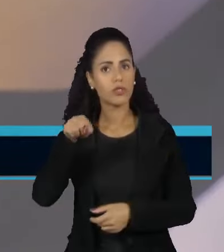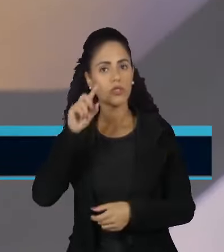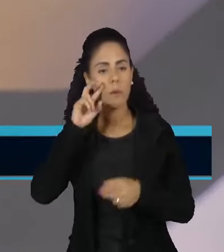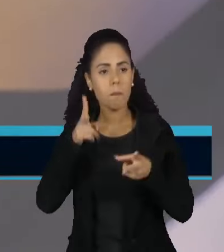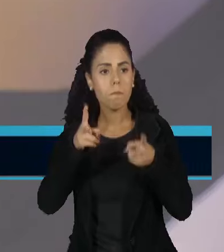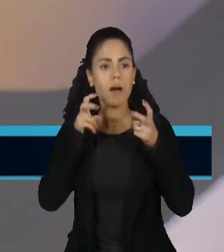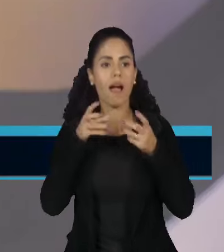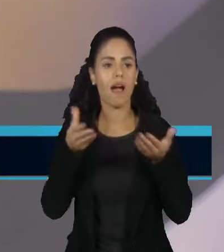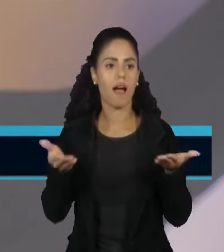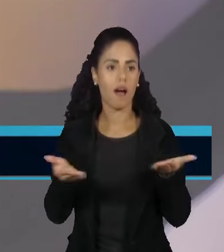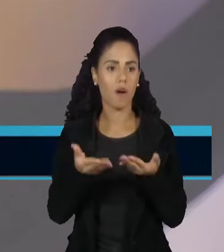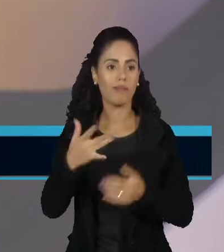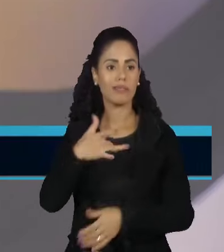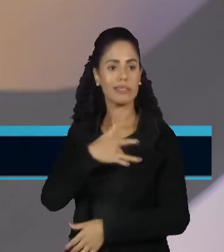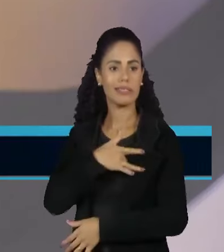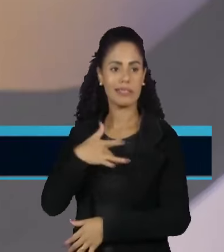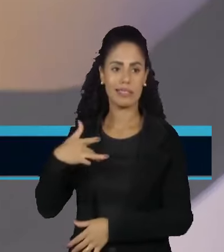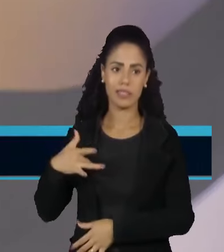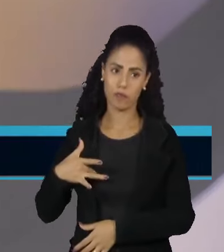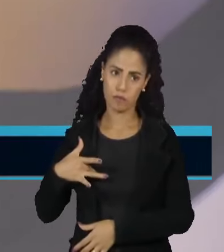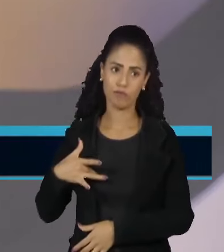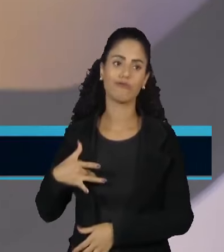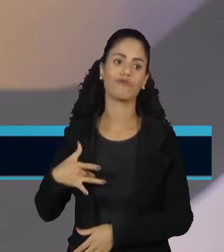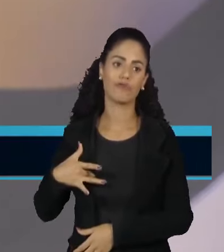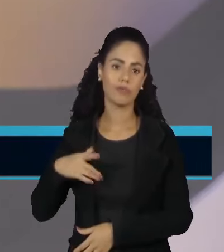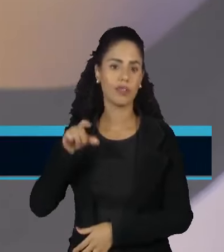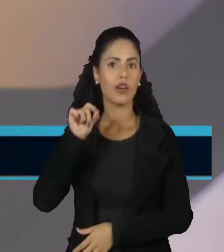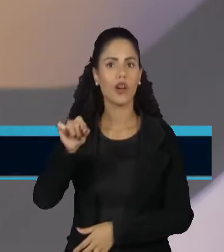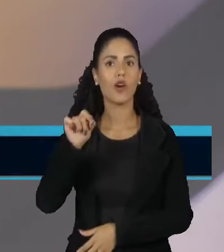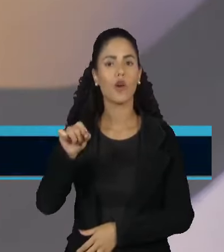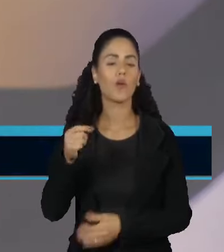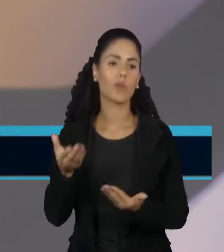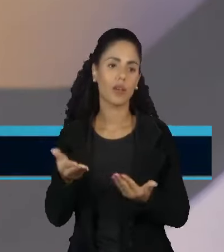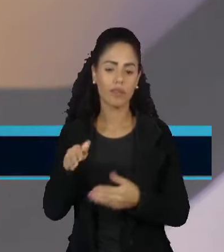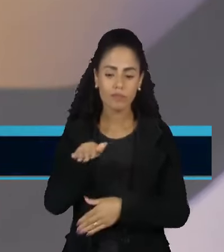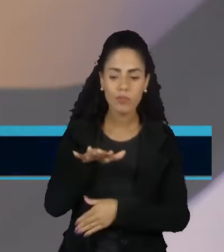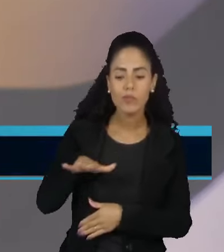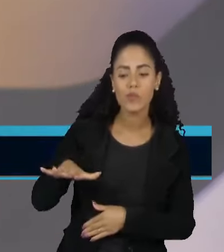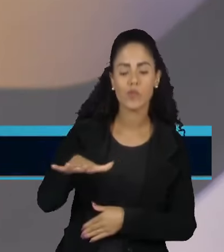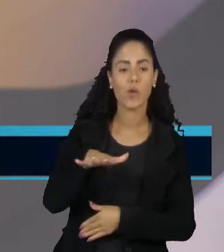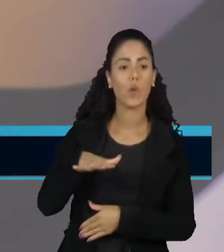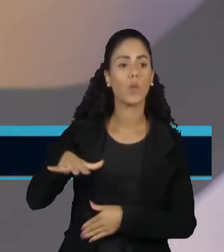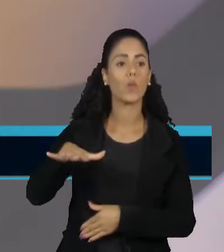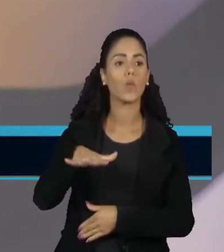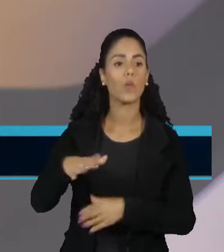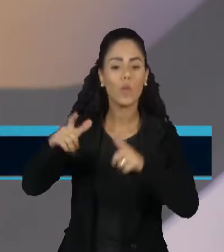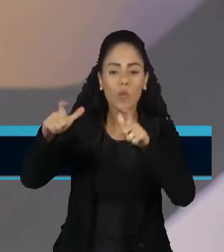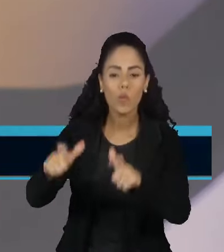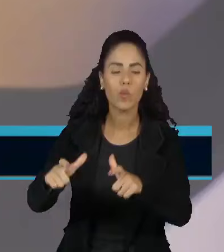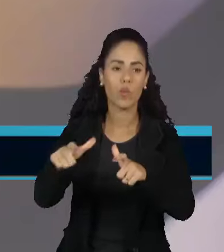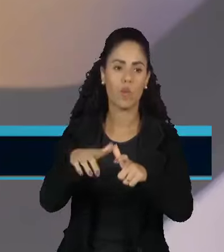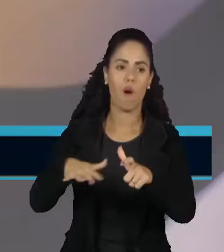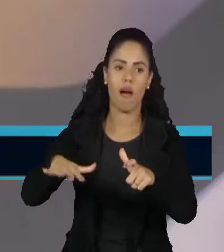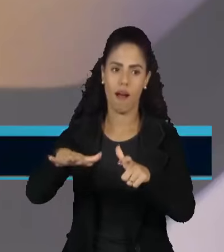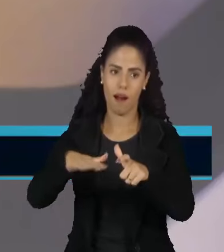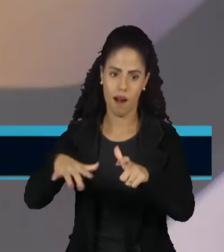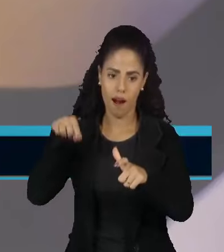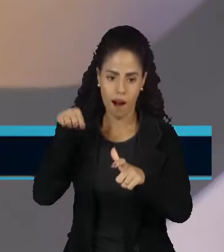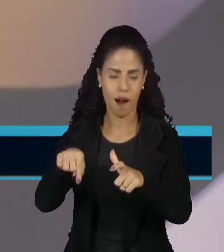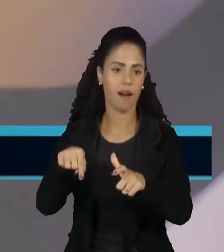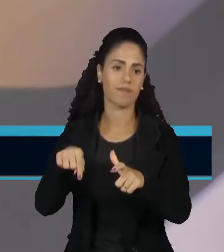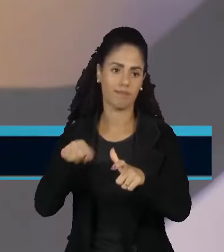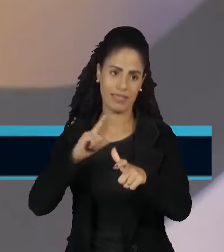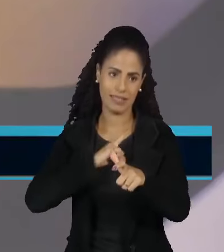incorporando à discussão de saúde um fenômeno muito importante, que é o território. É o local de moradia e o manejo